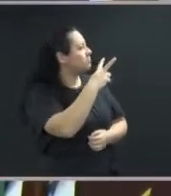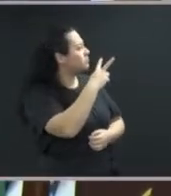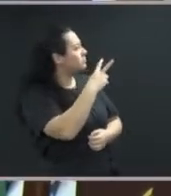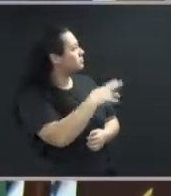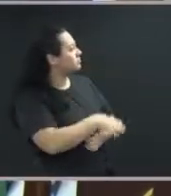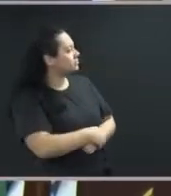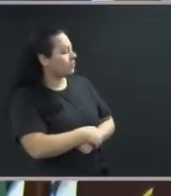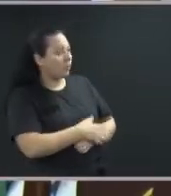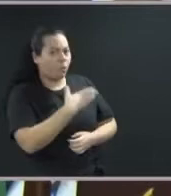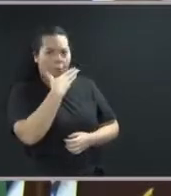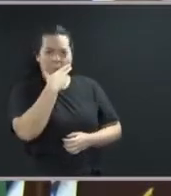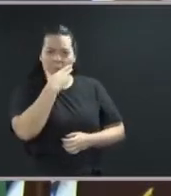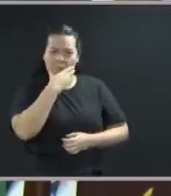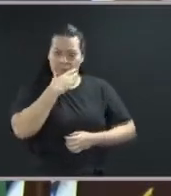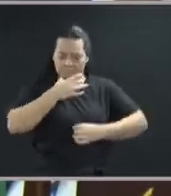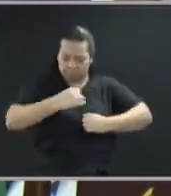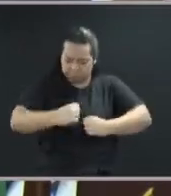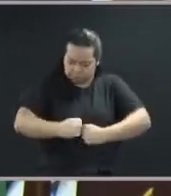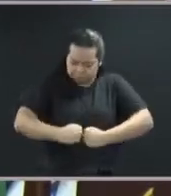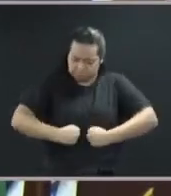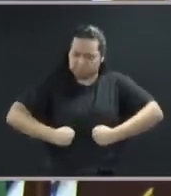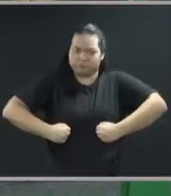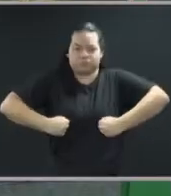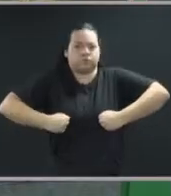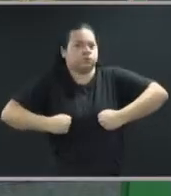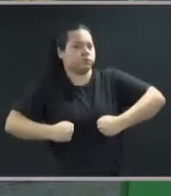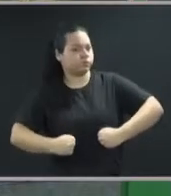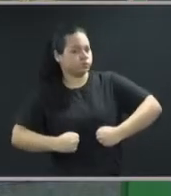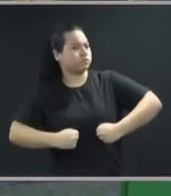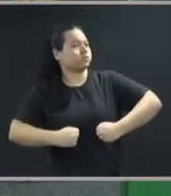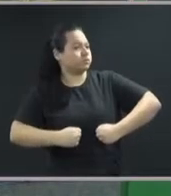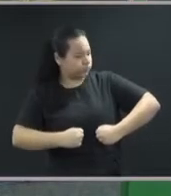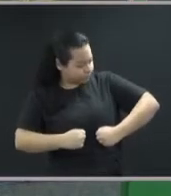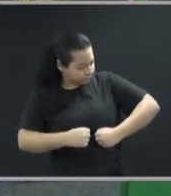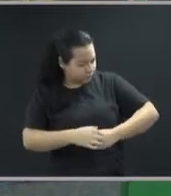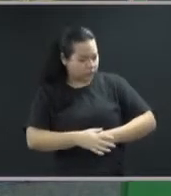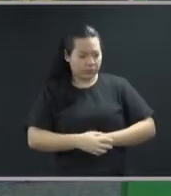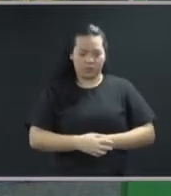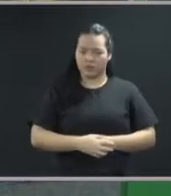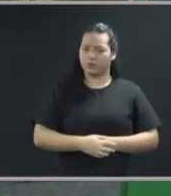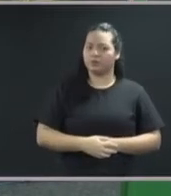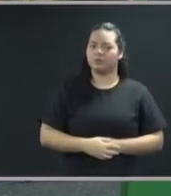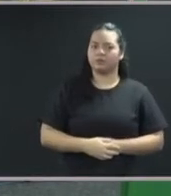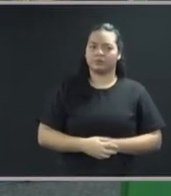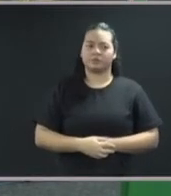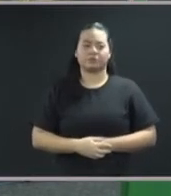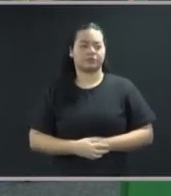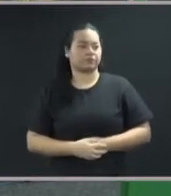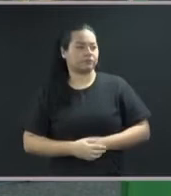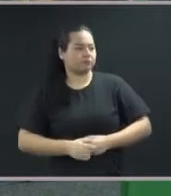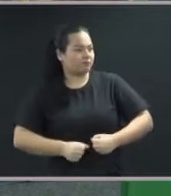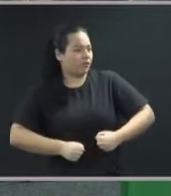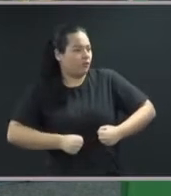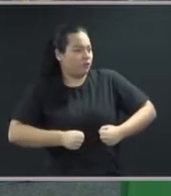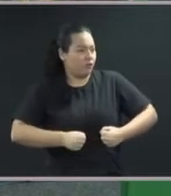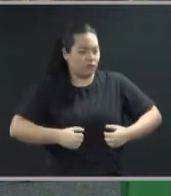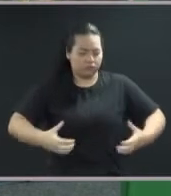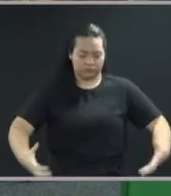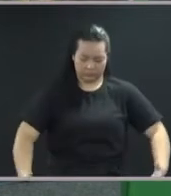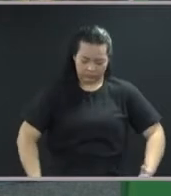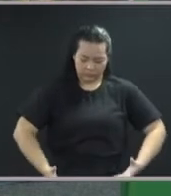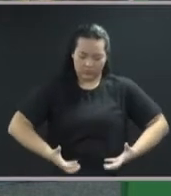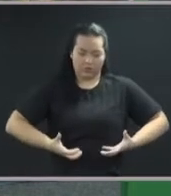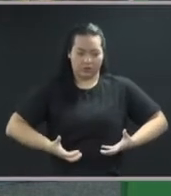um negro que trabalhou lá no posto, lá no Porto de Santos, carregando